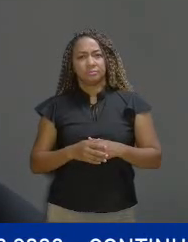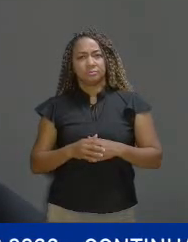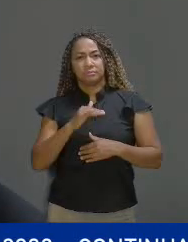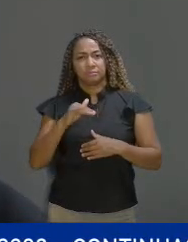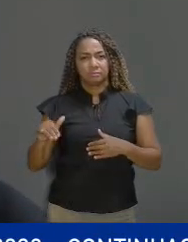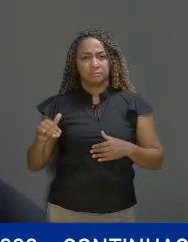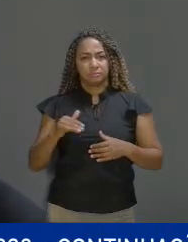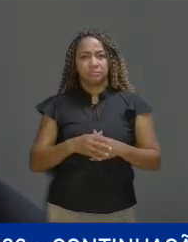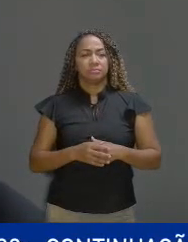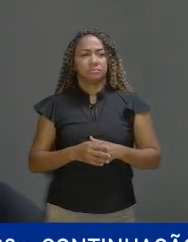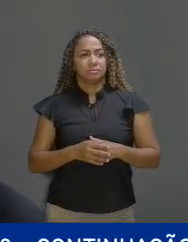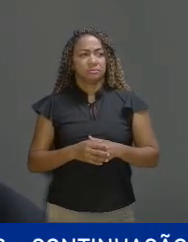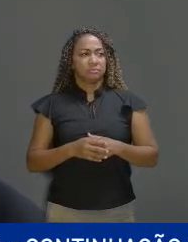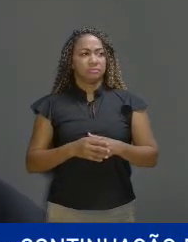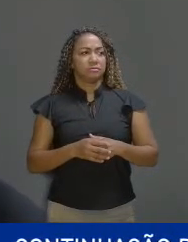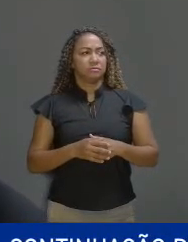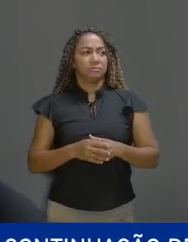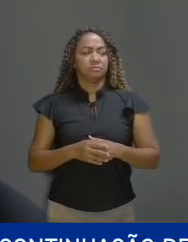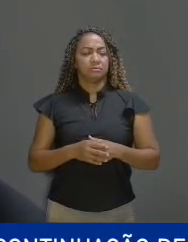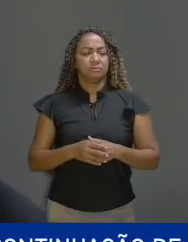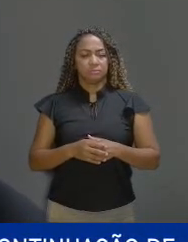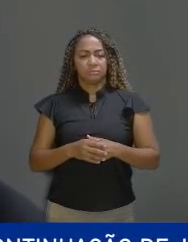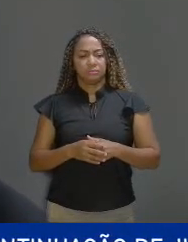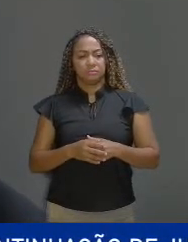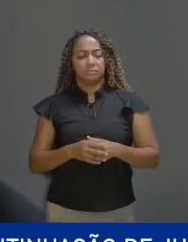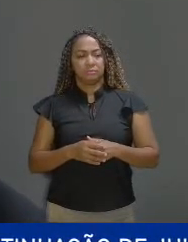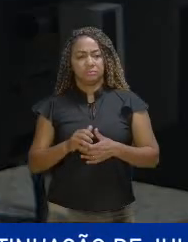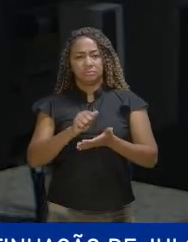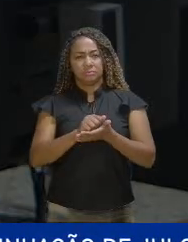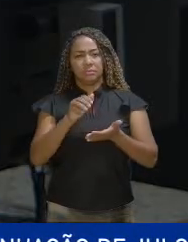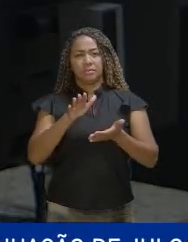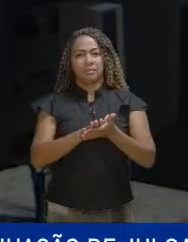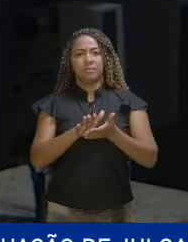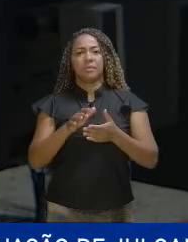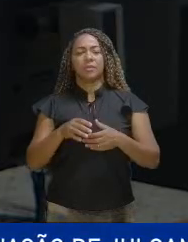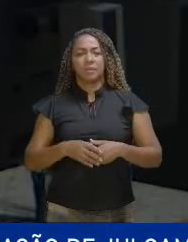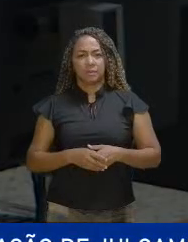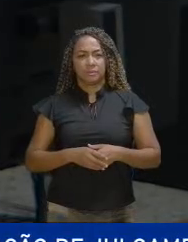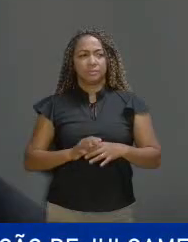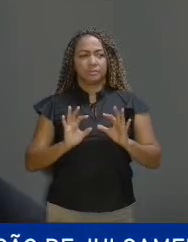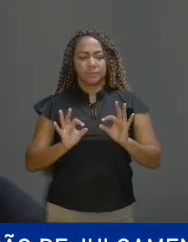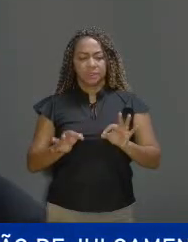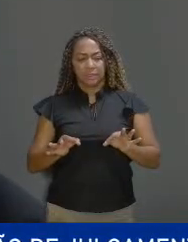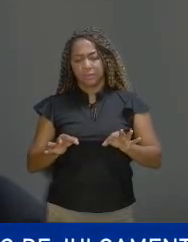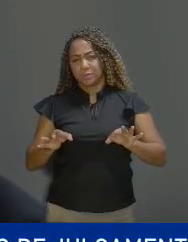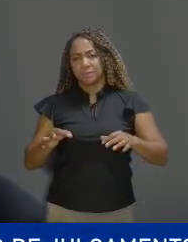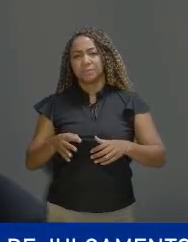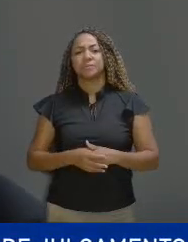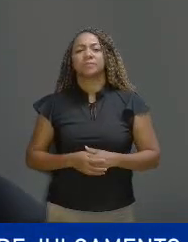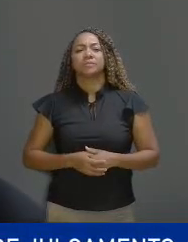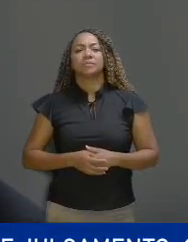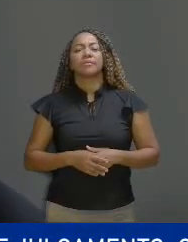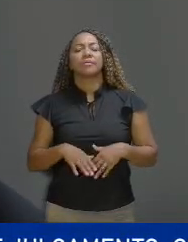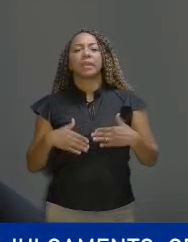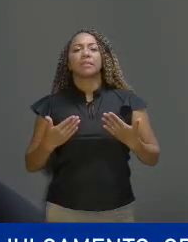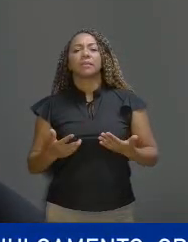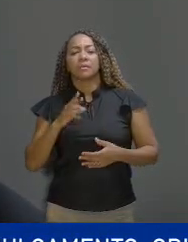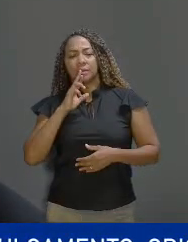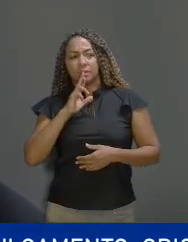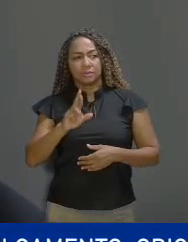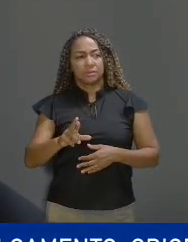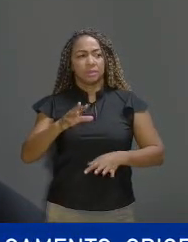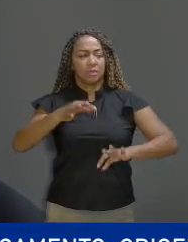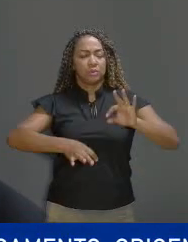doutor Galiano? Seria parcial. Isso, seria parcial apenas para aplicação da multa, excelência. Certíssimo. Então, esse é o resultado